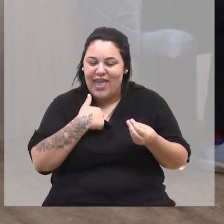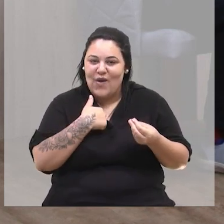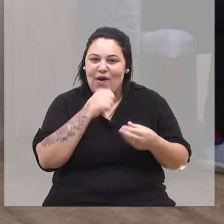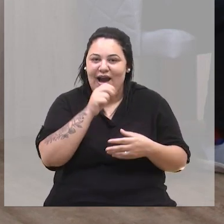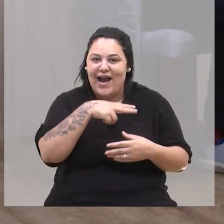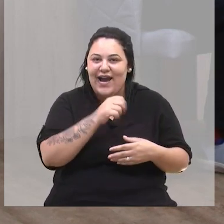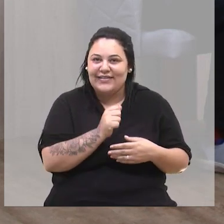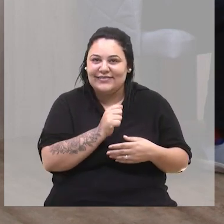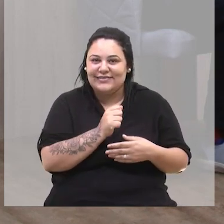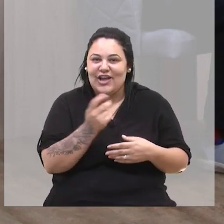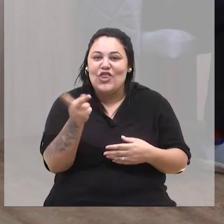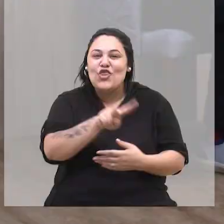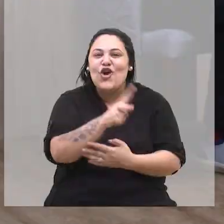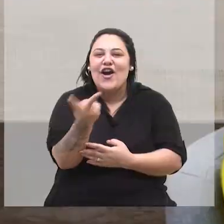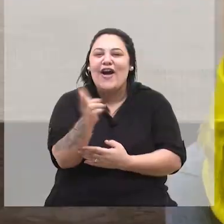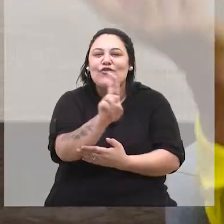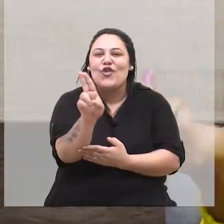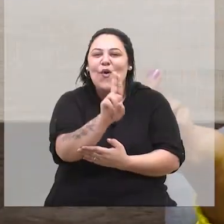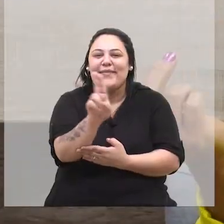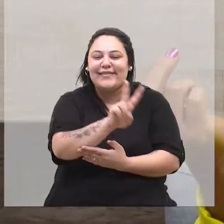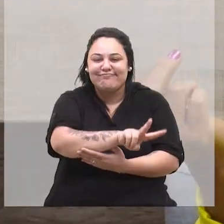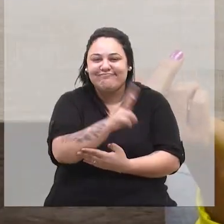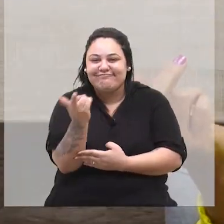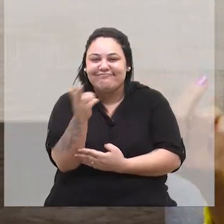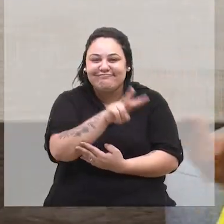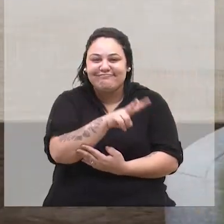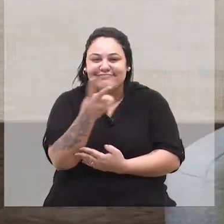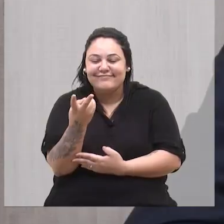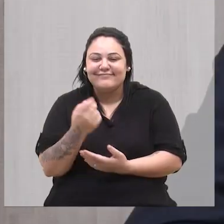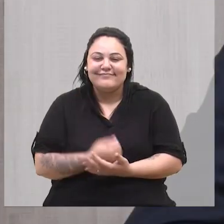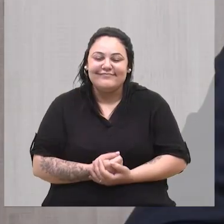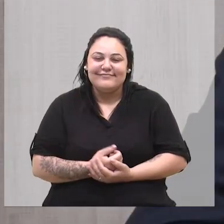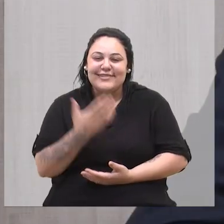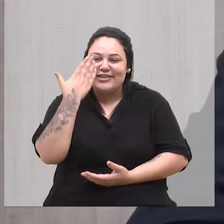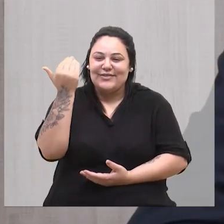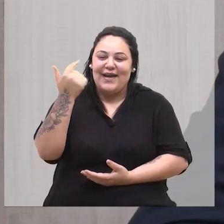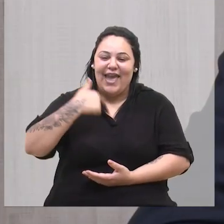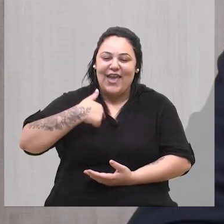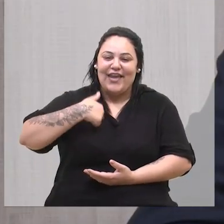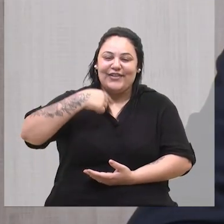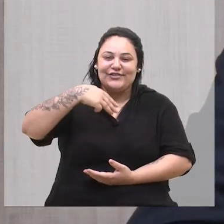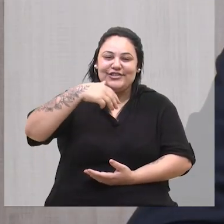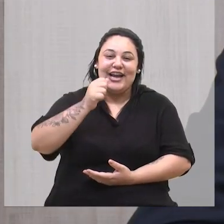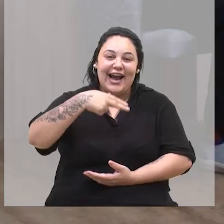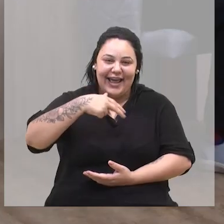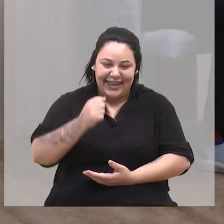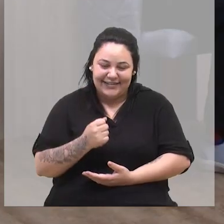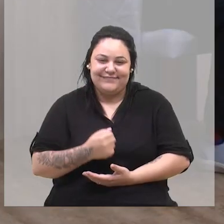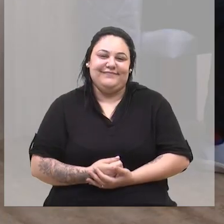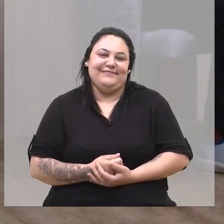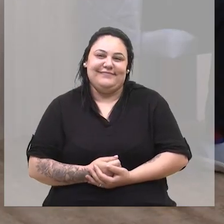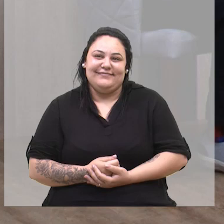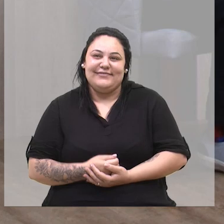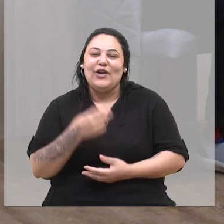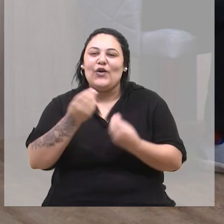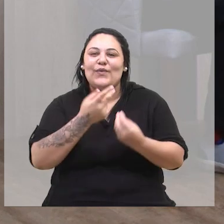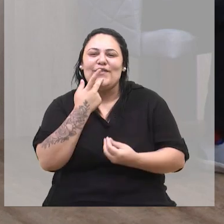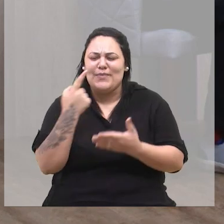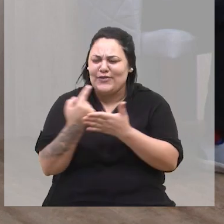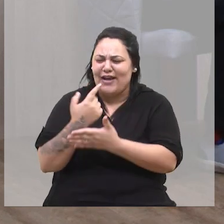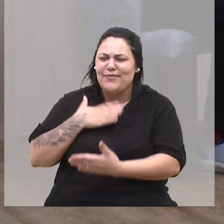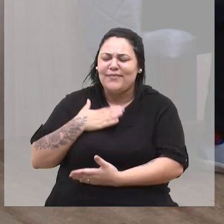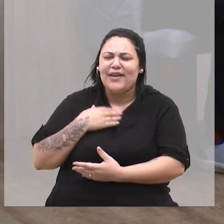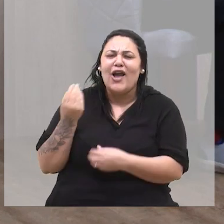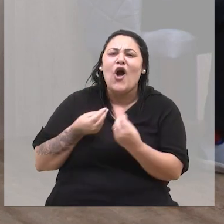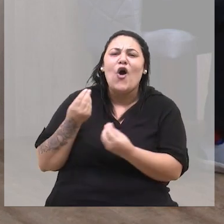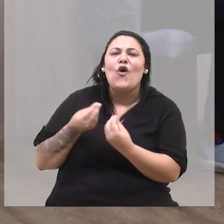Ana, eles me chamavam de Ana e chamavam Ana de Marisa. Legal. Muitas vezes eles diziam, como é que